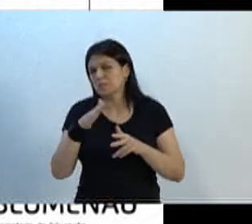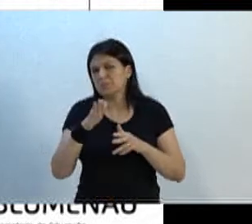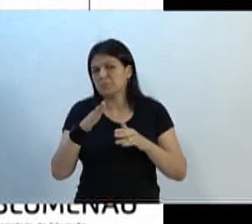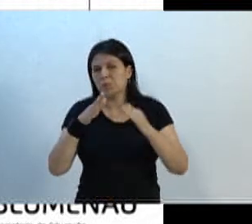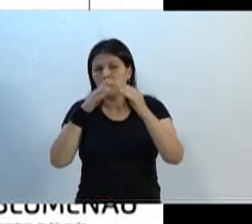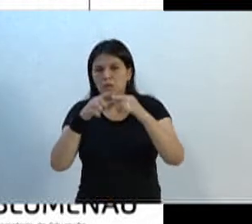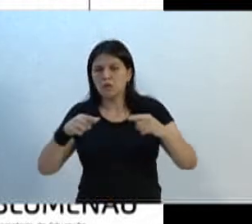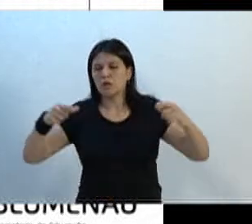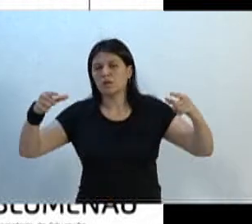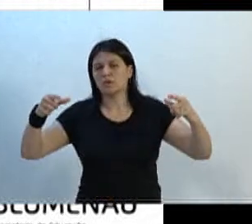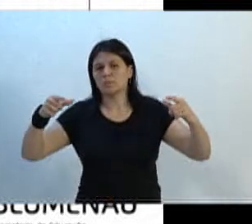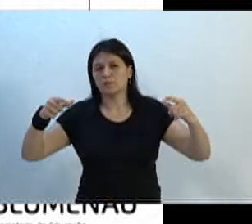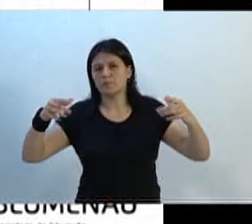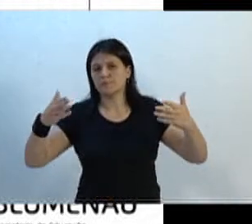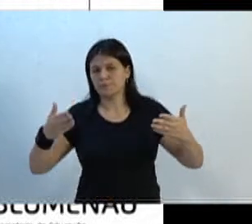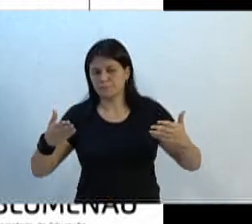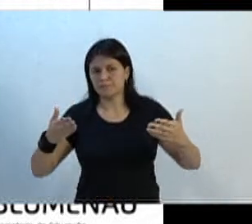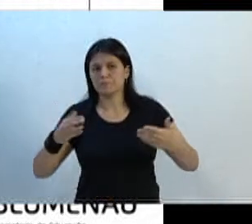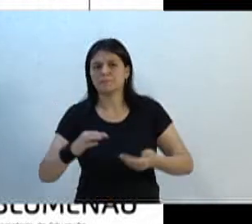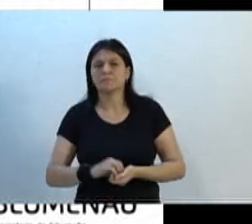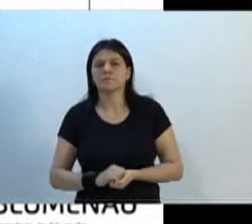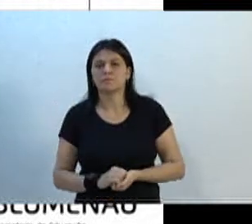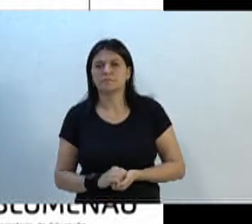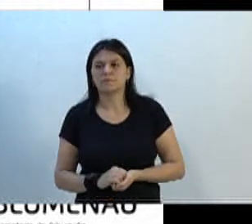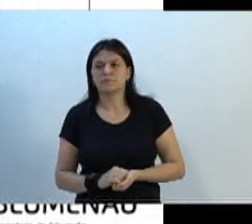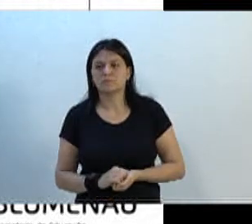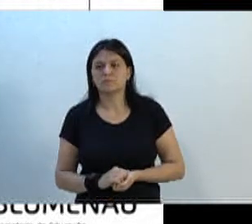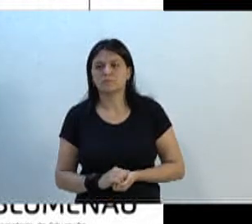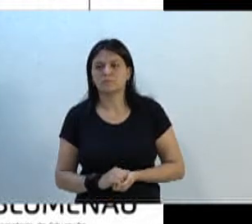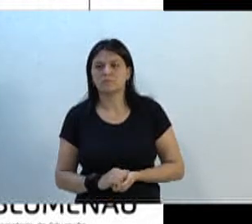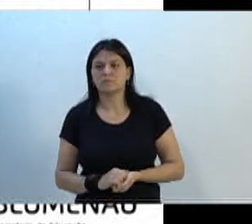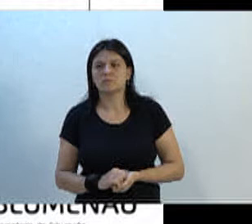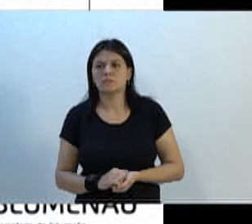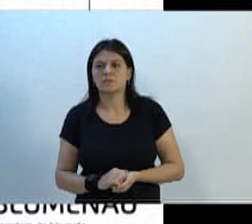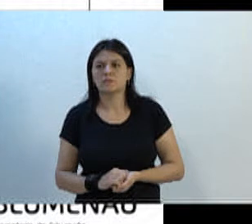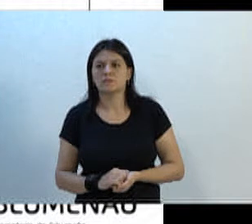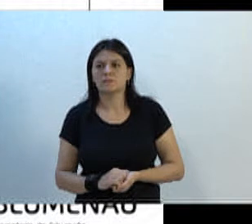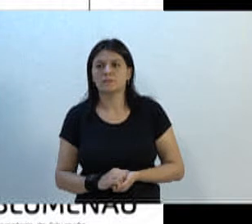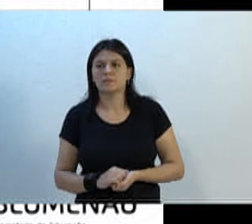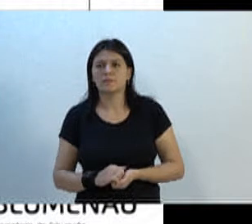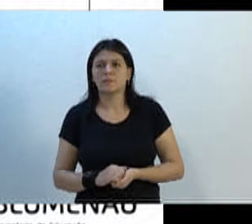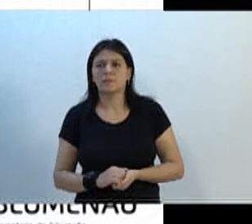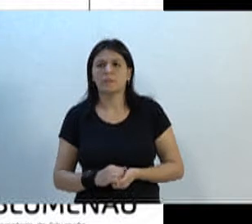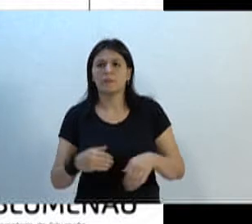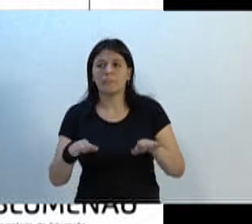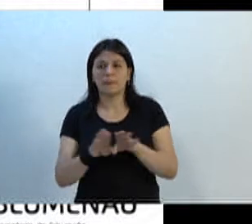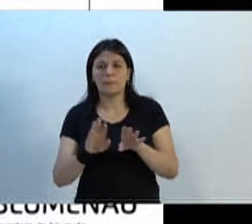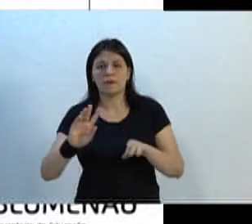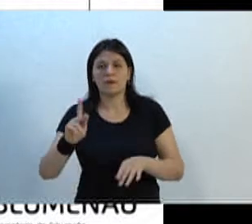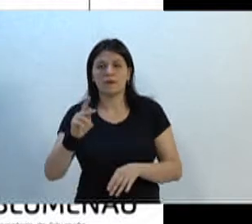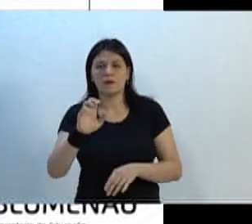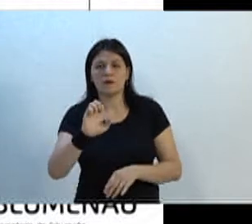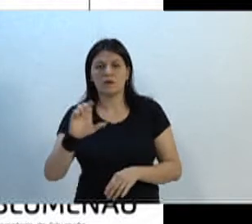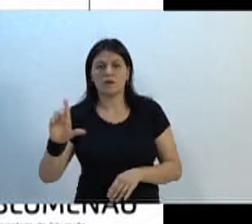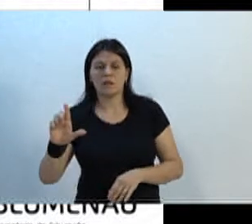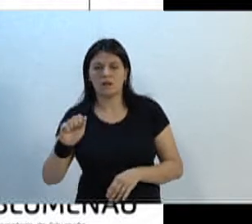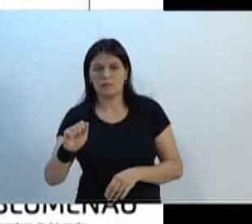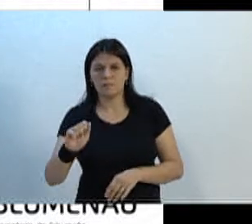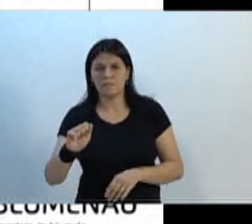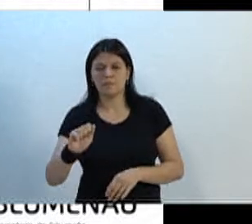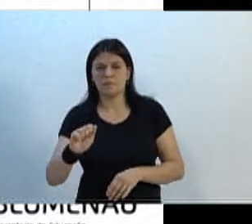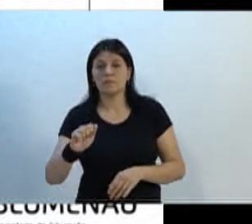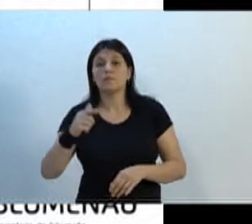Ampla do Fernando ósseo a real não só vai ganhar uma de quadra como ela tinha mas ela vai ganhar